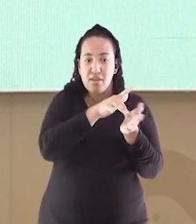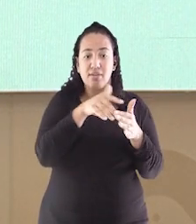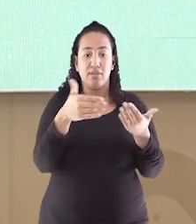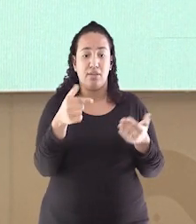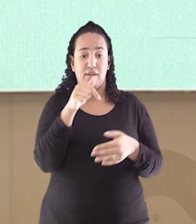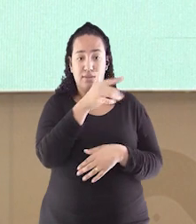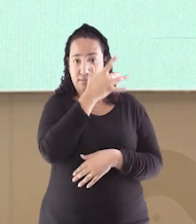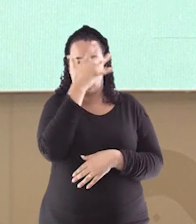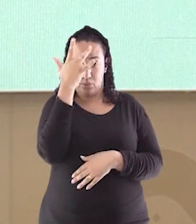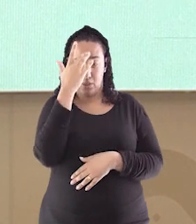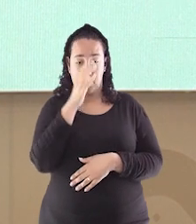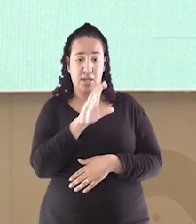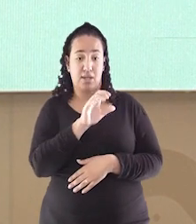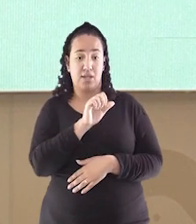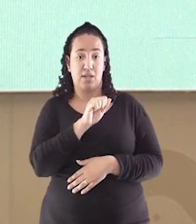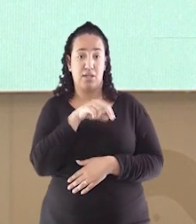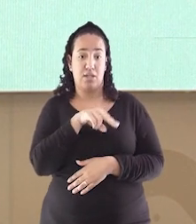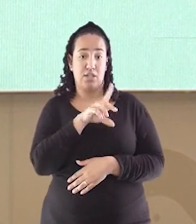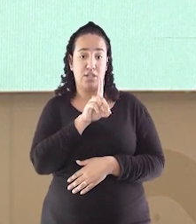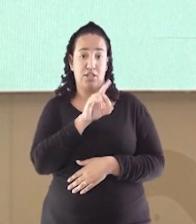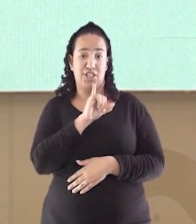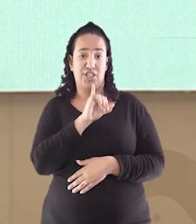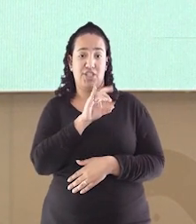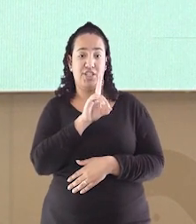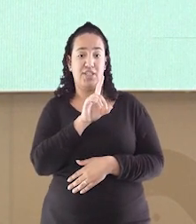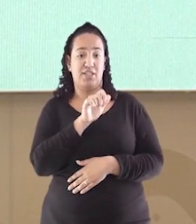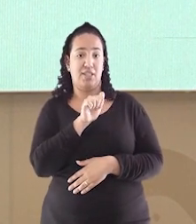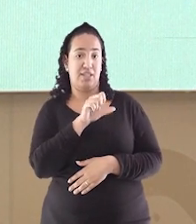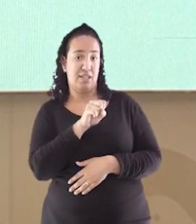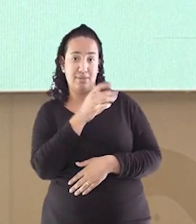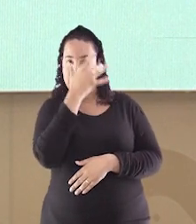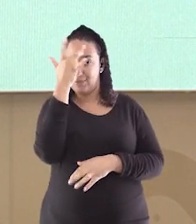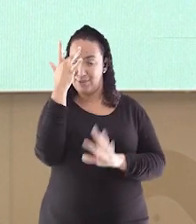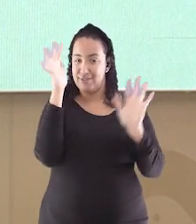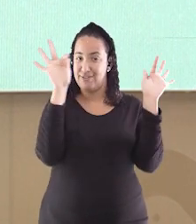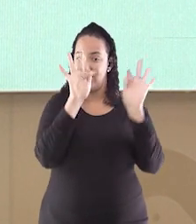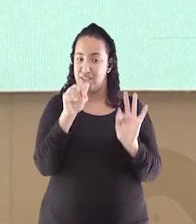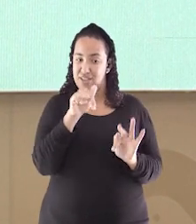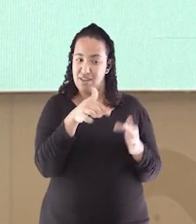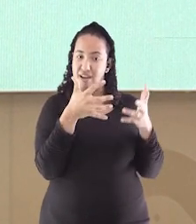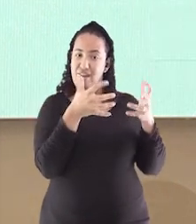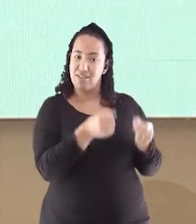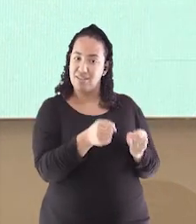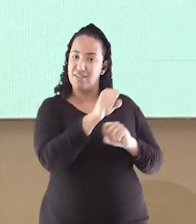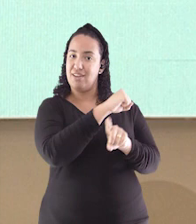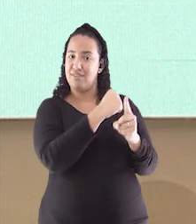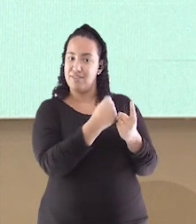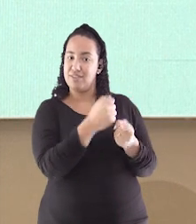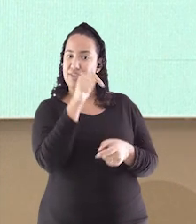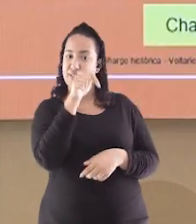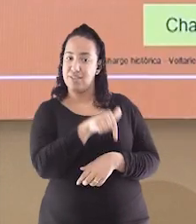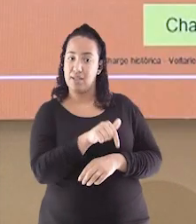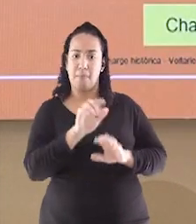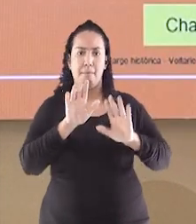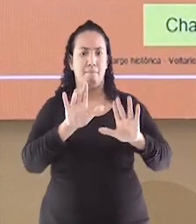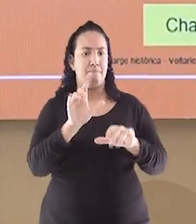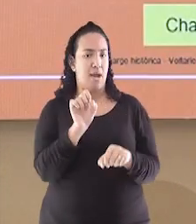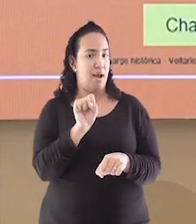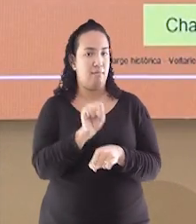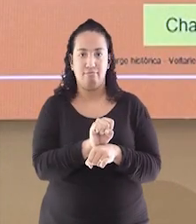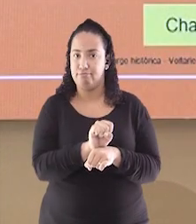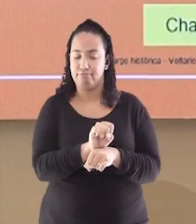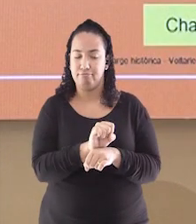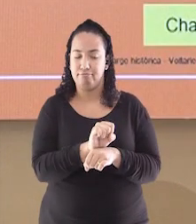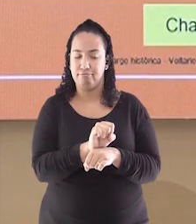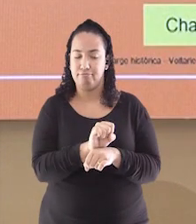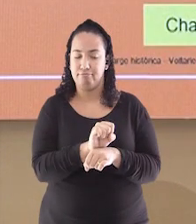as cândidas, que segundo eles, aquelas que estavam felizes com aquela sociedade. Mas não para por aí não. As